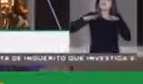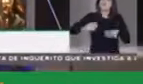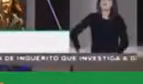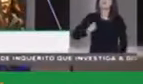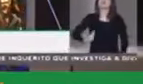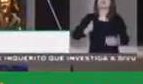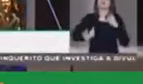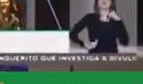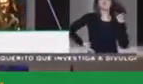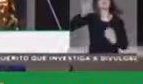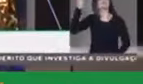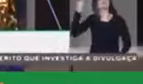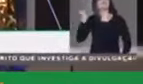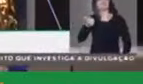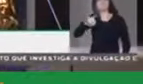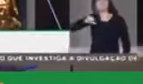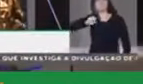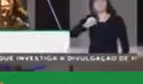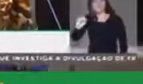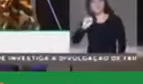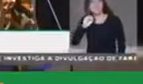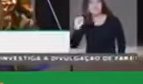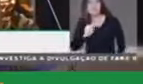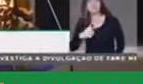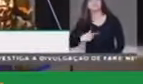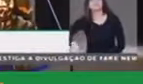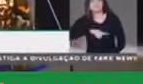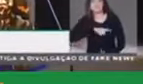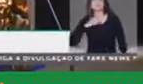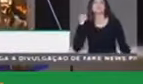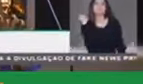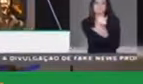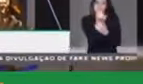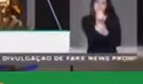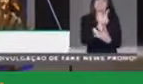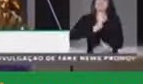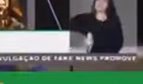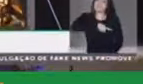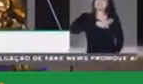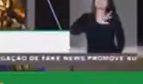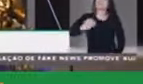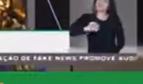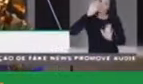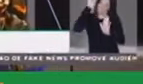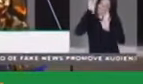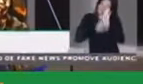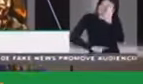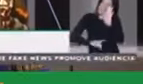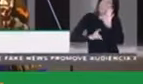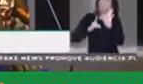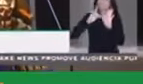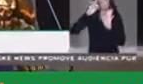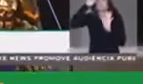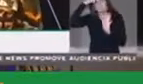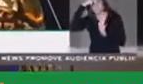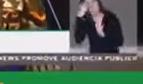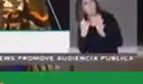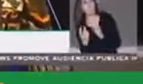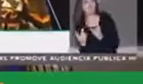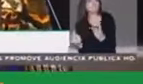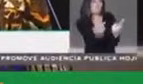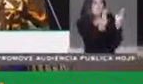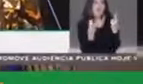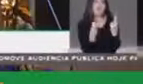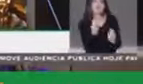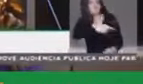na constituinte nós garantimos que nós tivéssemos direito, e aquele que nos